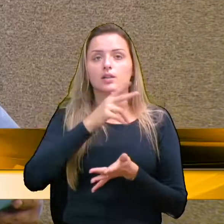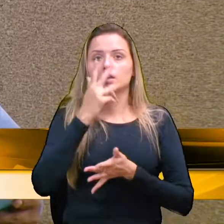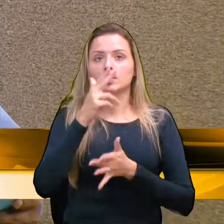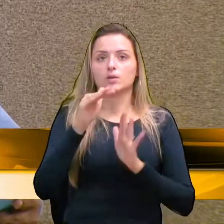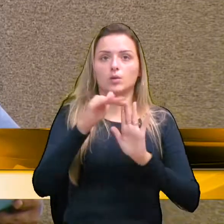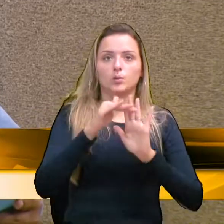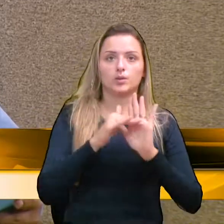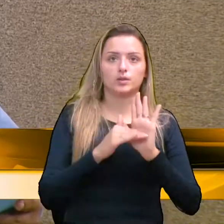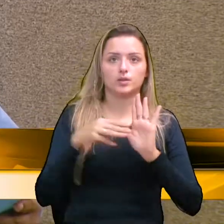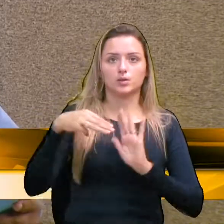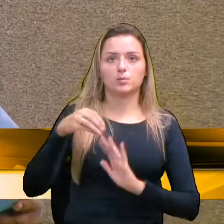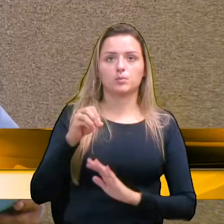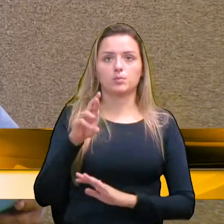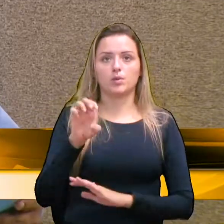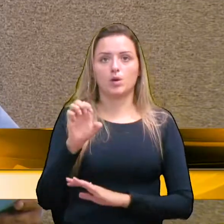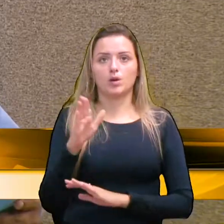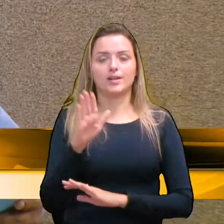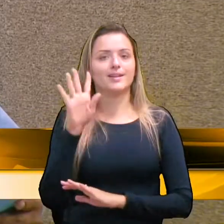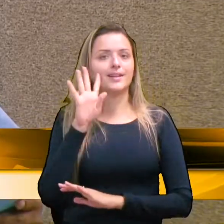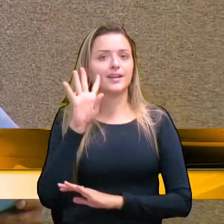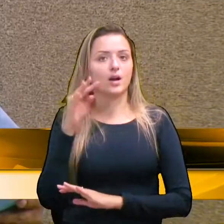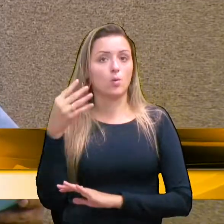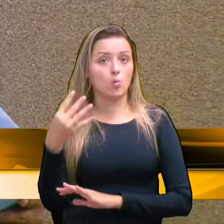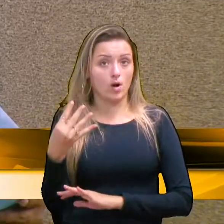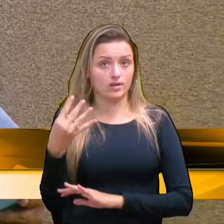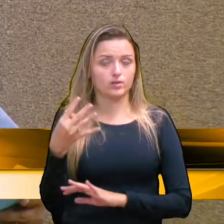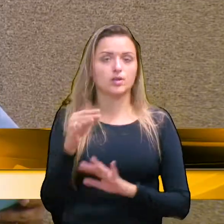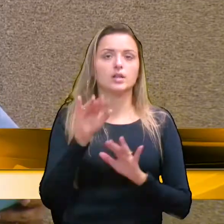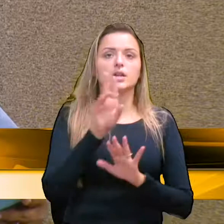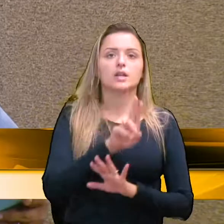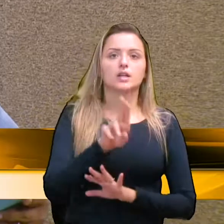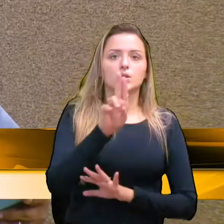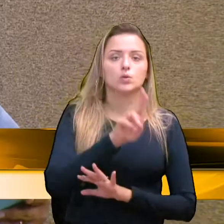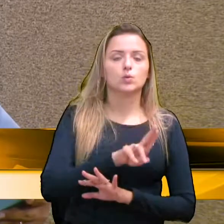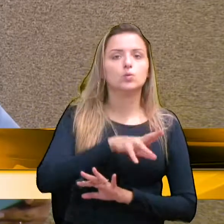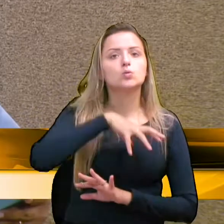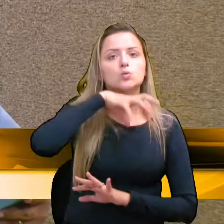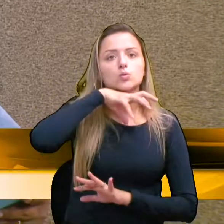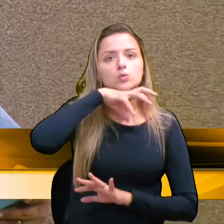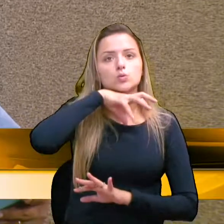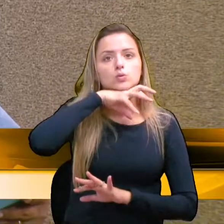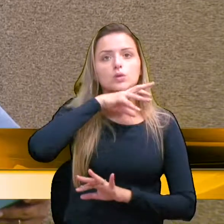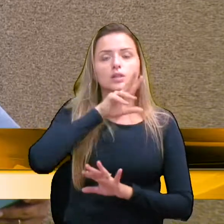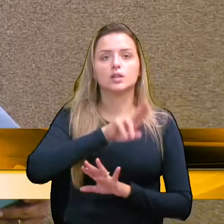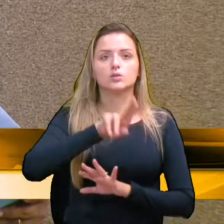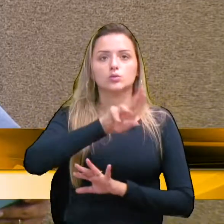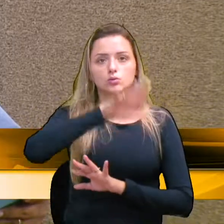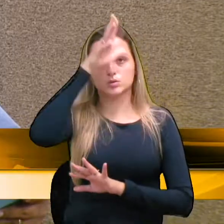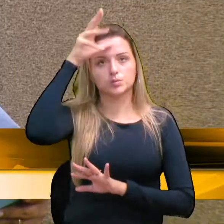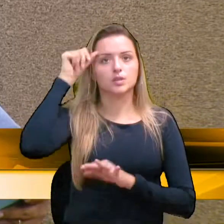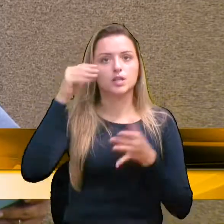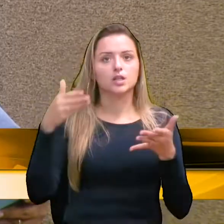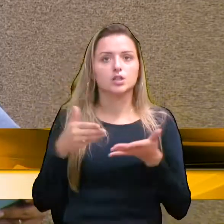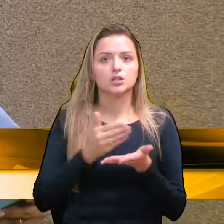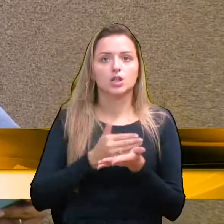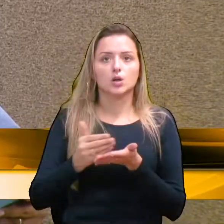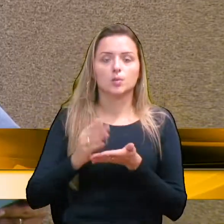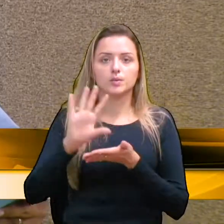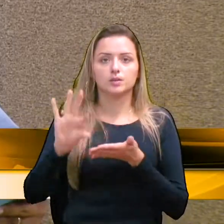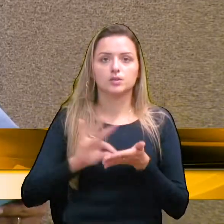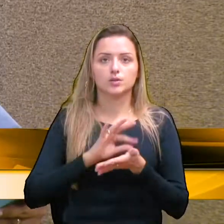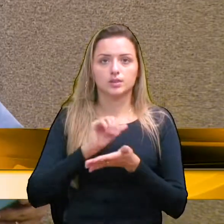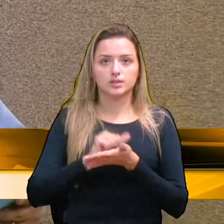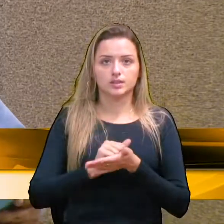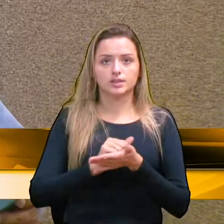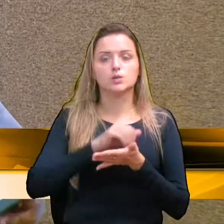Mora Legal 4. E quanto à titulação das áreas do uso comum, o município já requereu a abertura de matrículas das